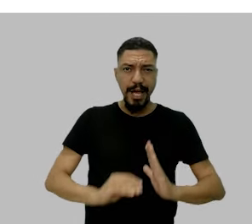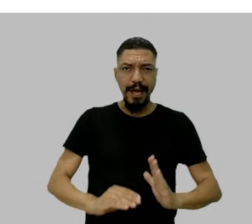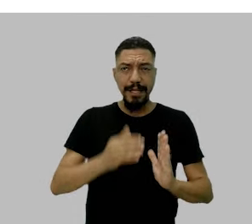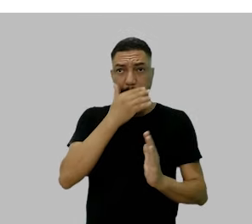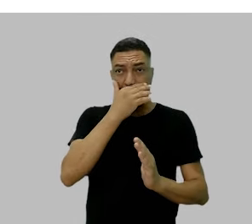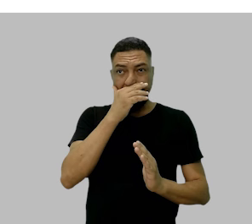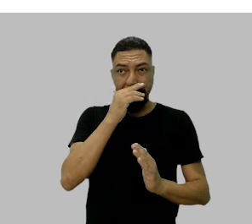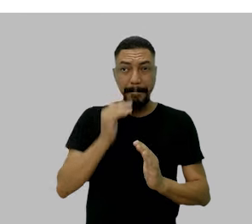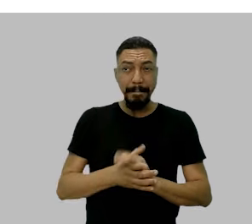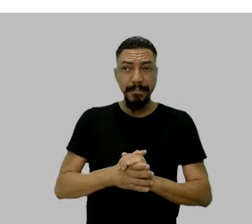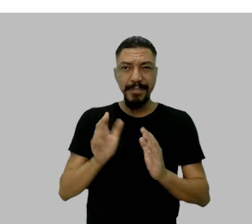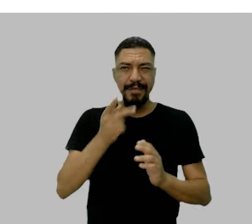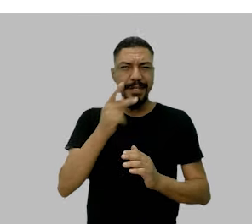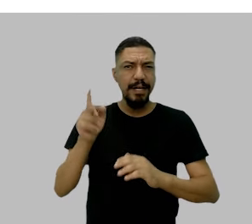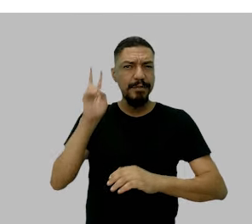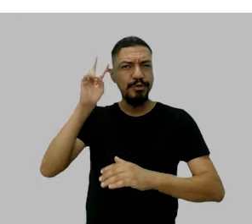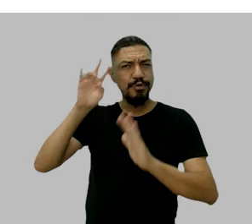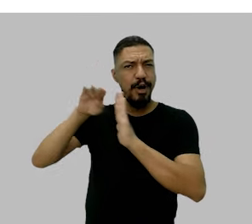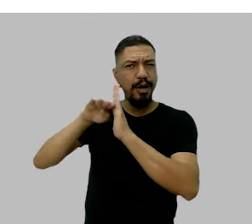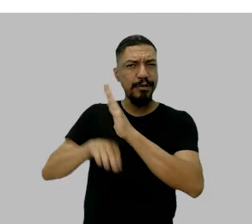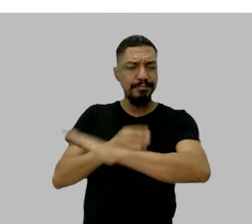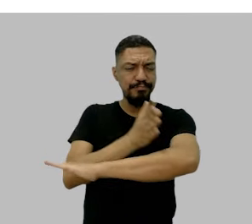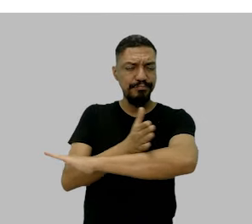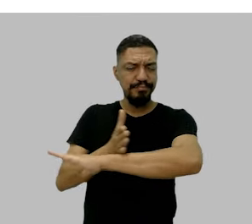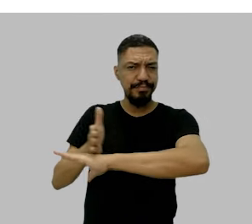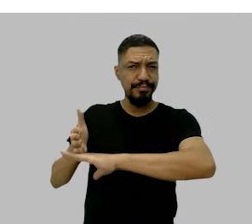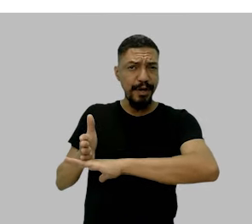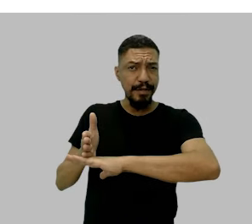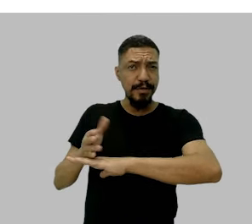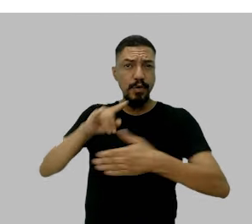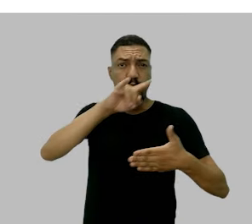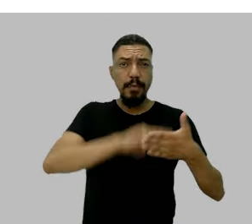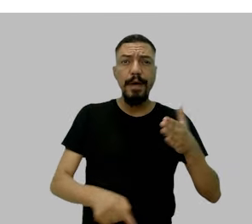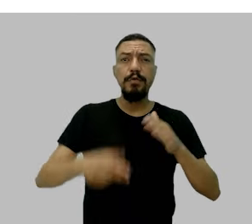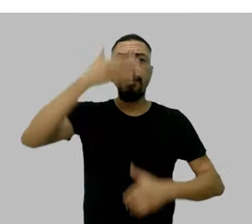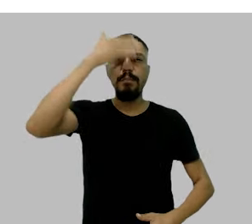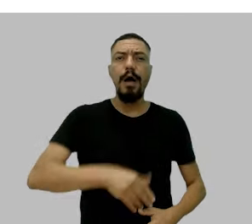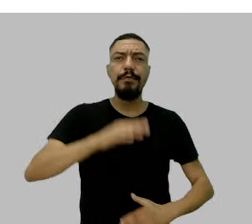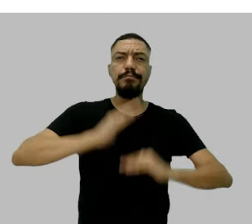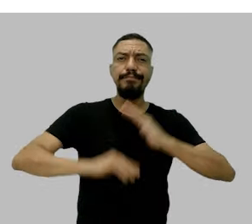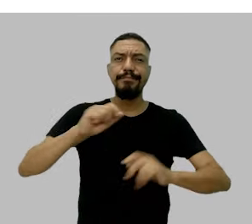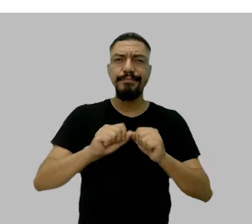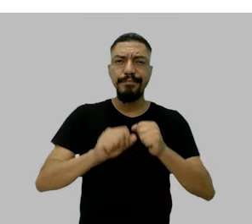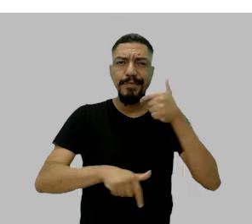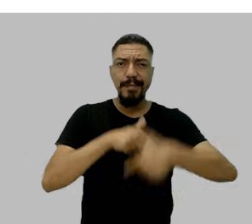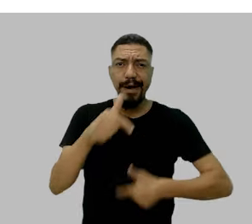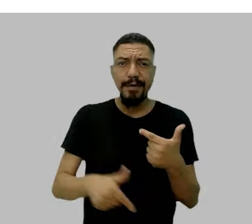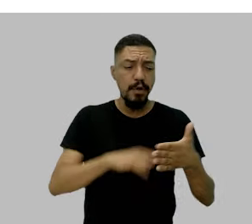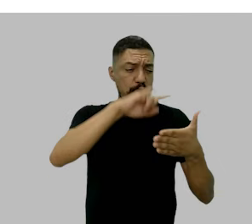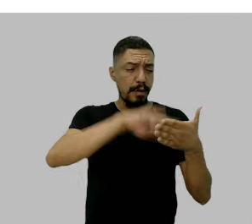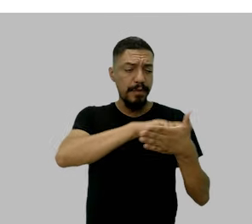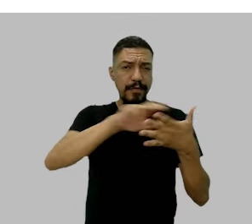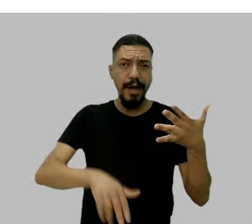já falei isso, né, storyboard, alguns documentos que tenham a ver com a realização desse projeto, documentos que comprovem